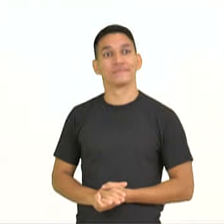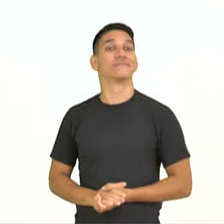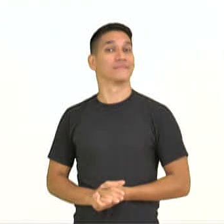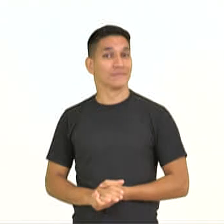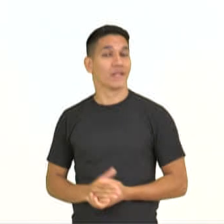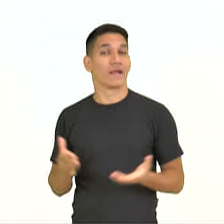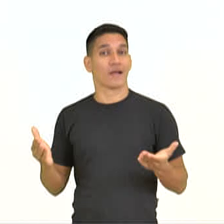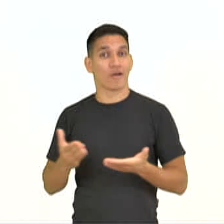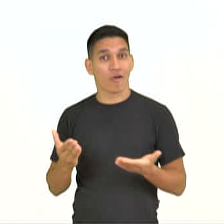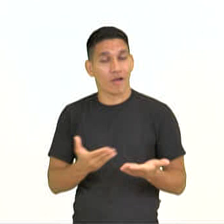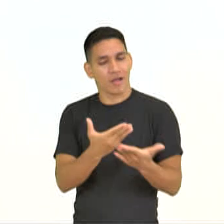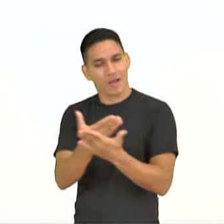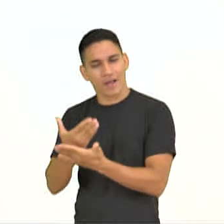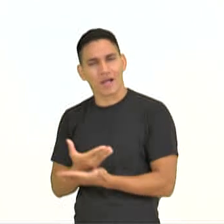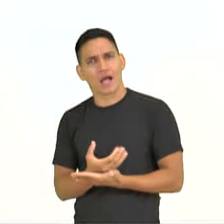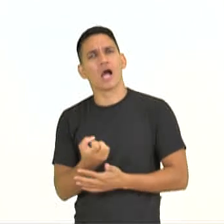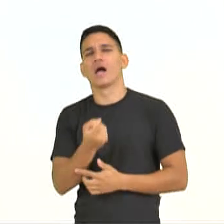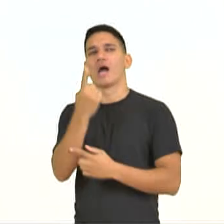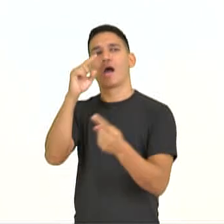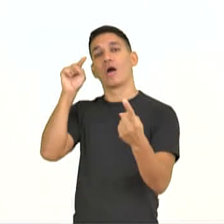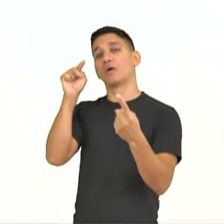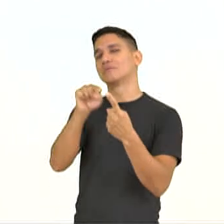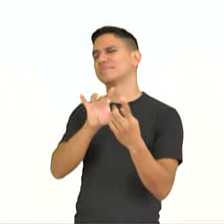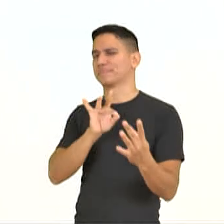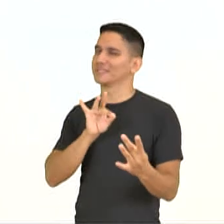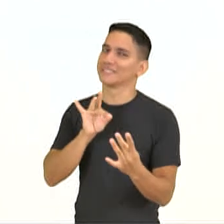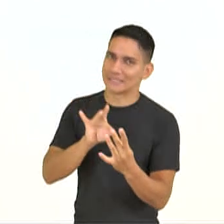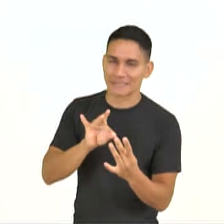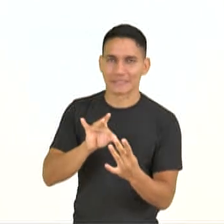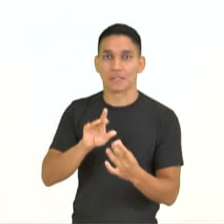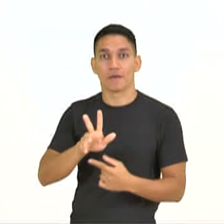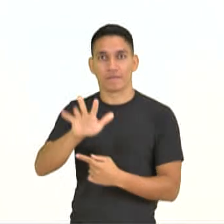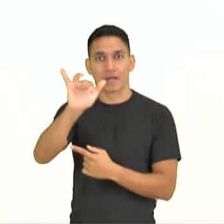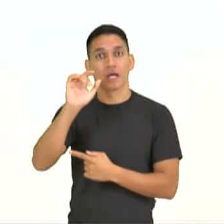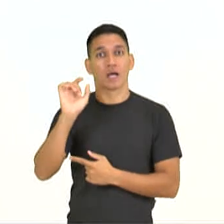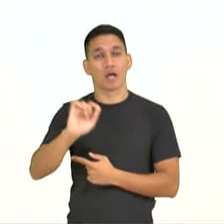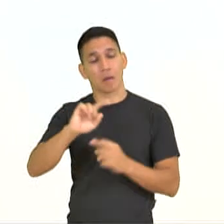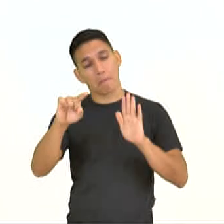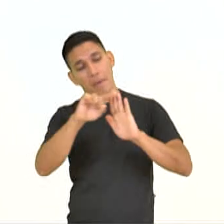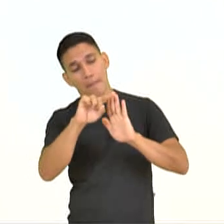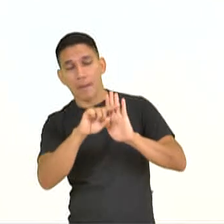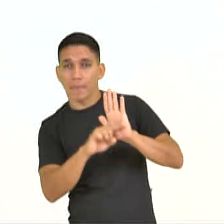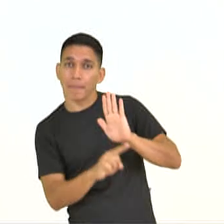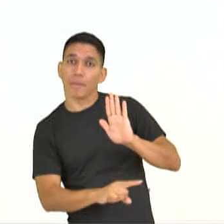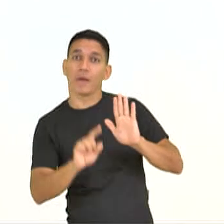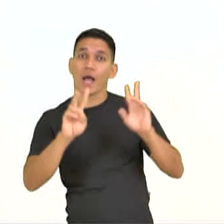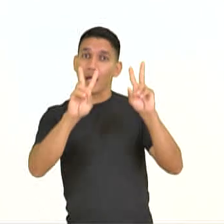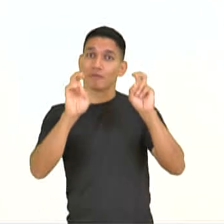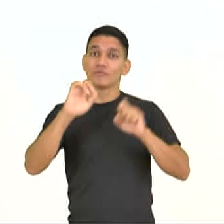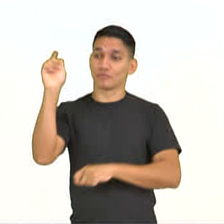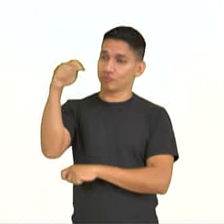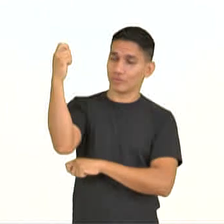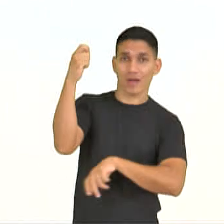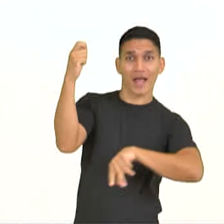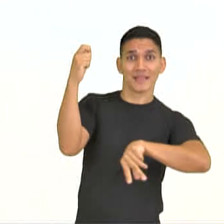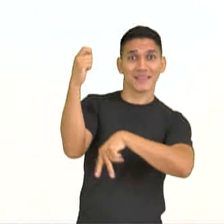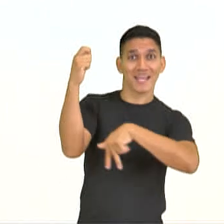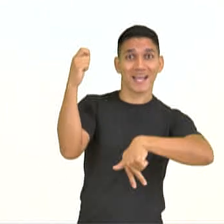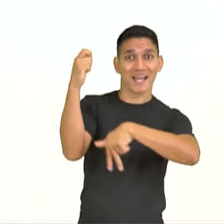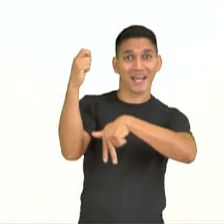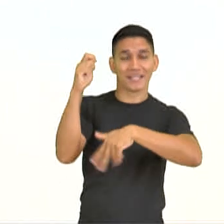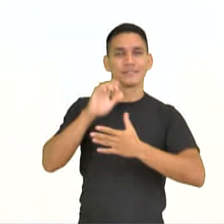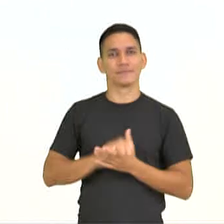Então, nessa aula nós temos alguns objetivos bem específicos que tratam sobre as danças gaúchas. Conhecer